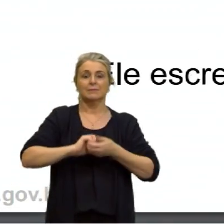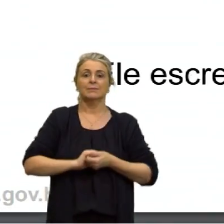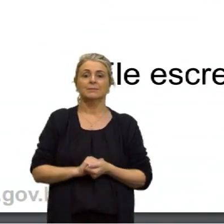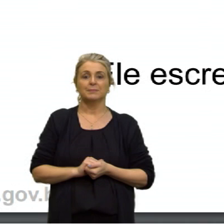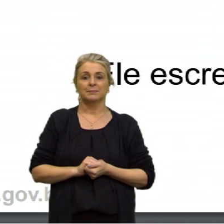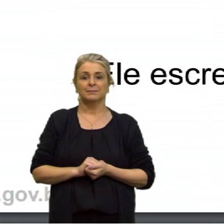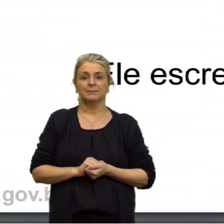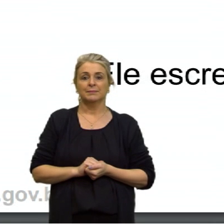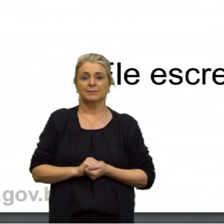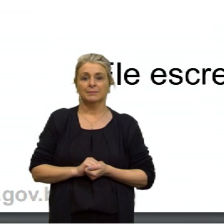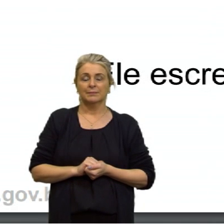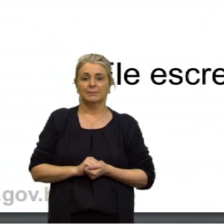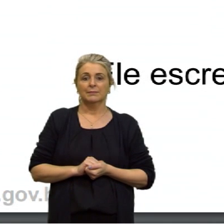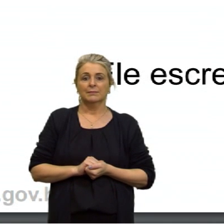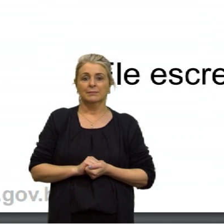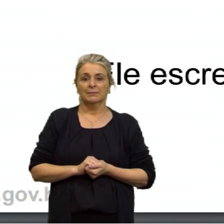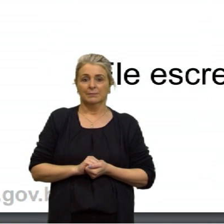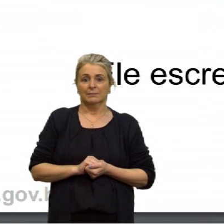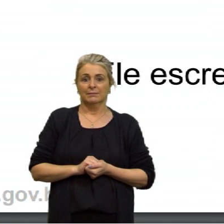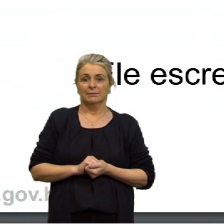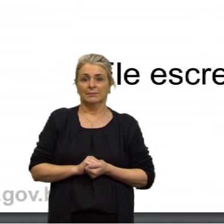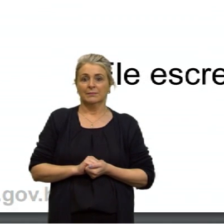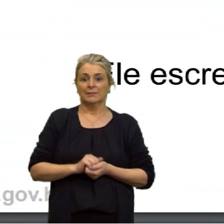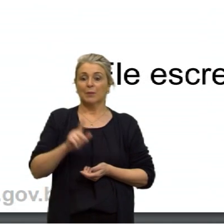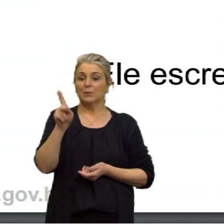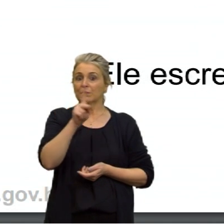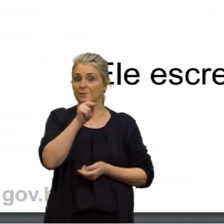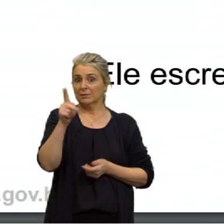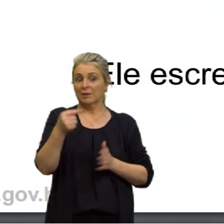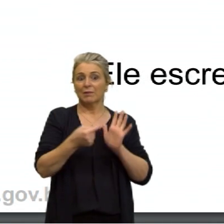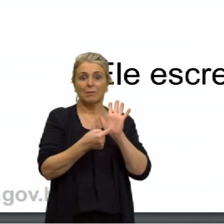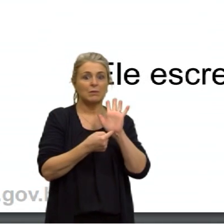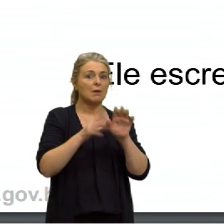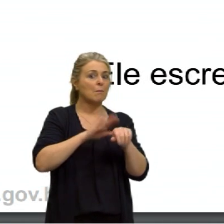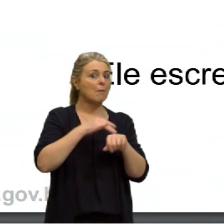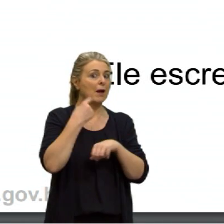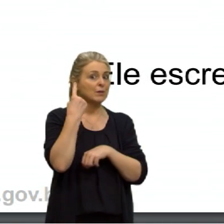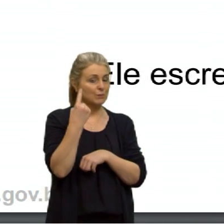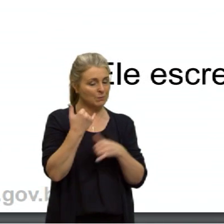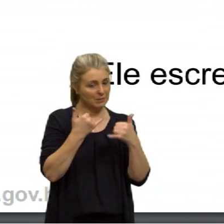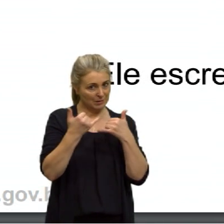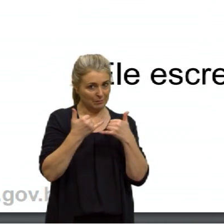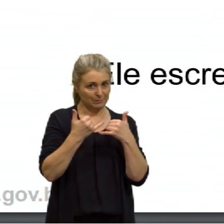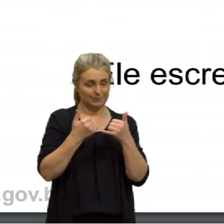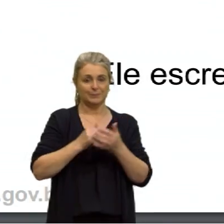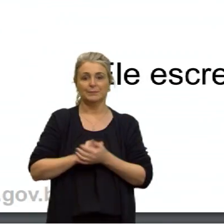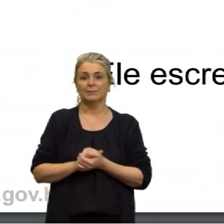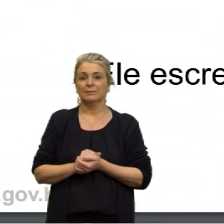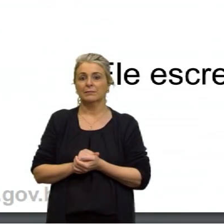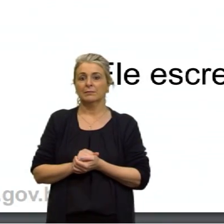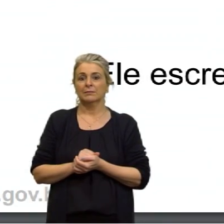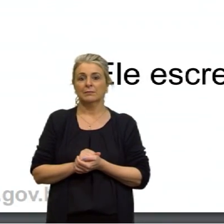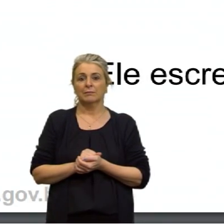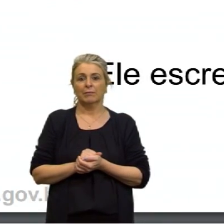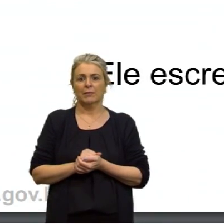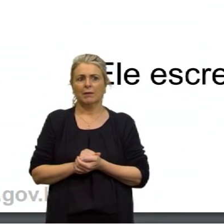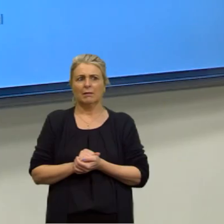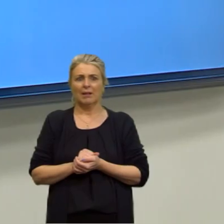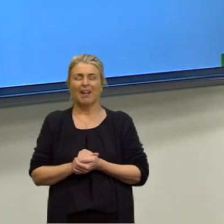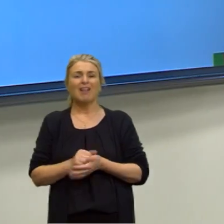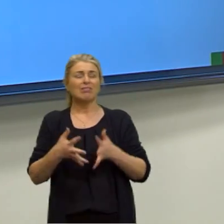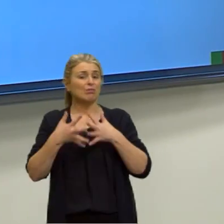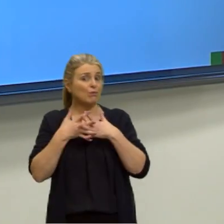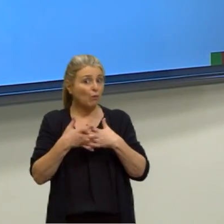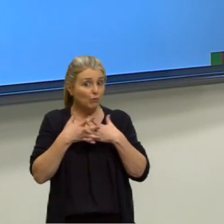e eu só quero dar esse sempre a gente conclui a nossa aula porque meu tempo está se esgotando e às vezes é fácil